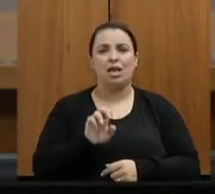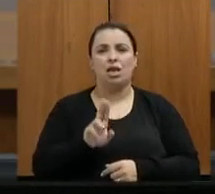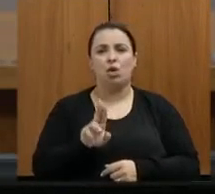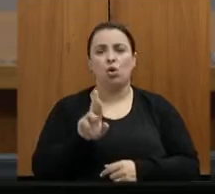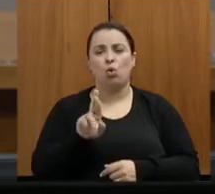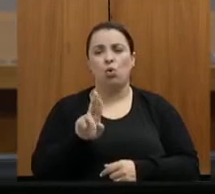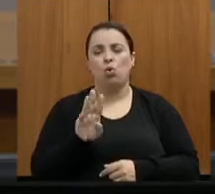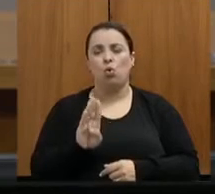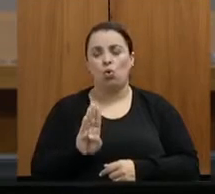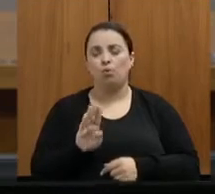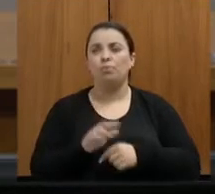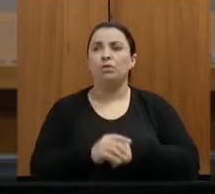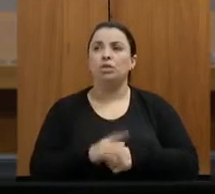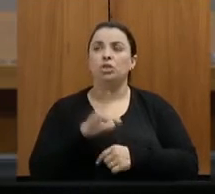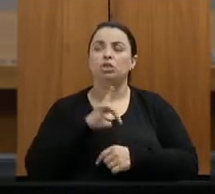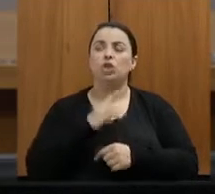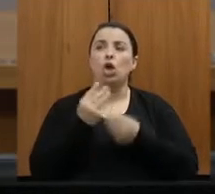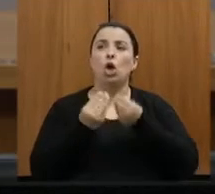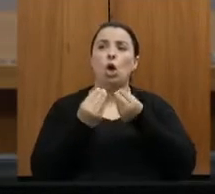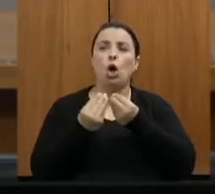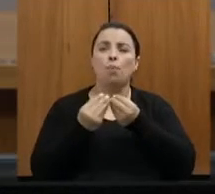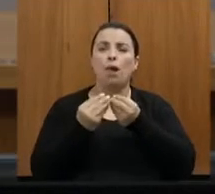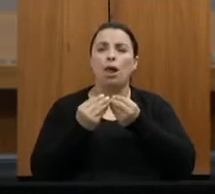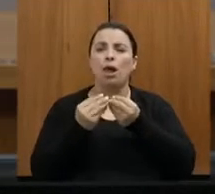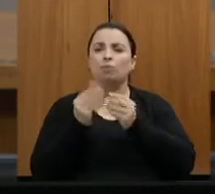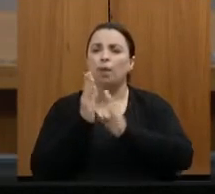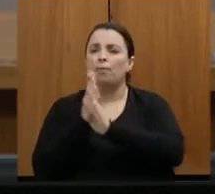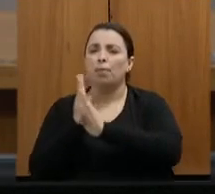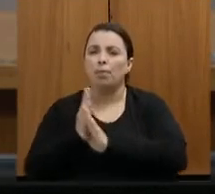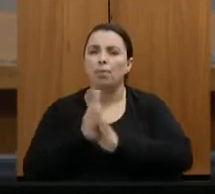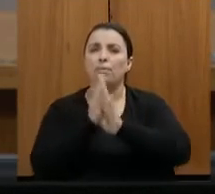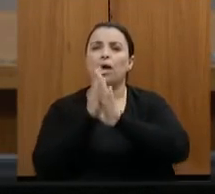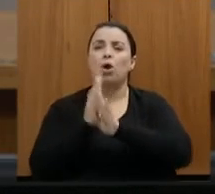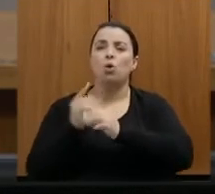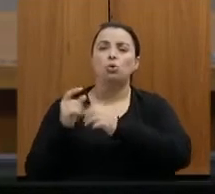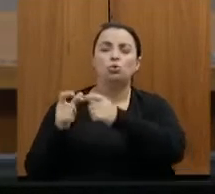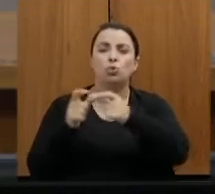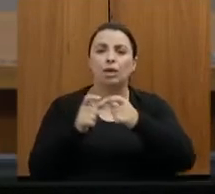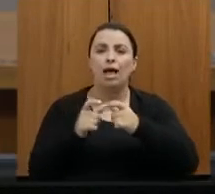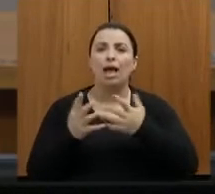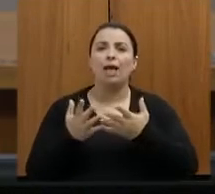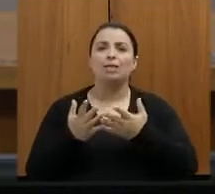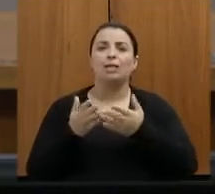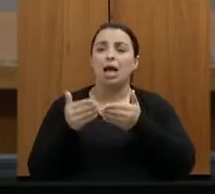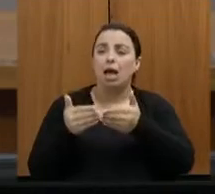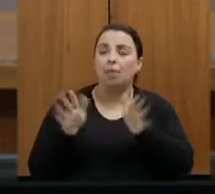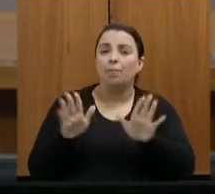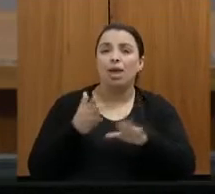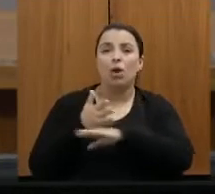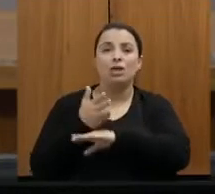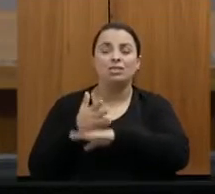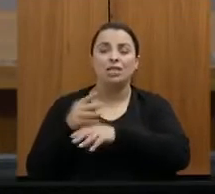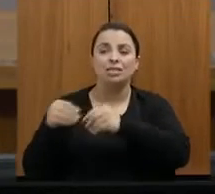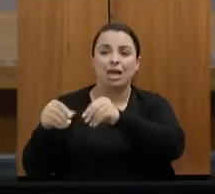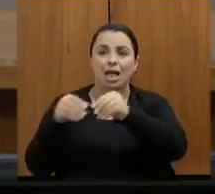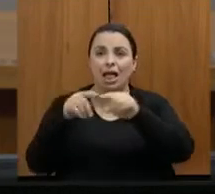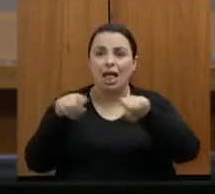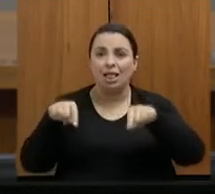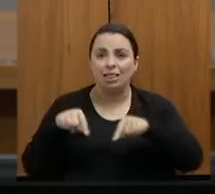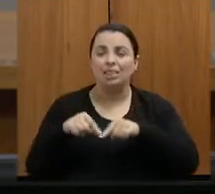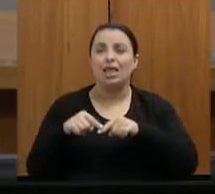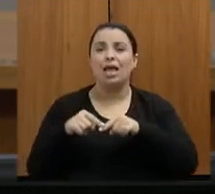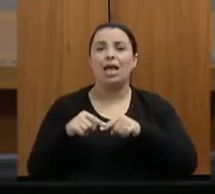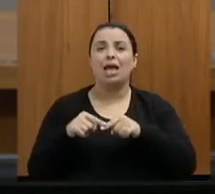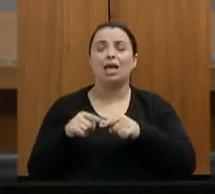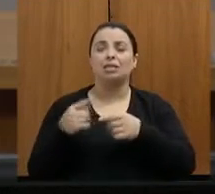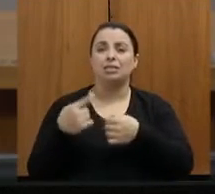urbanos informais no Estado de Minas Gerais, ampliar o acesso à terra urbanizada pela população de baixa renda, de